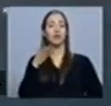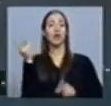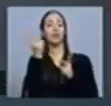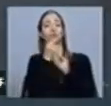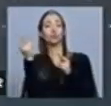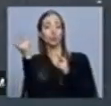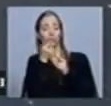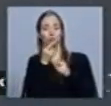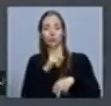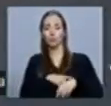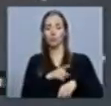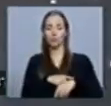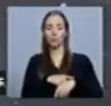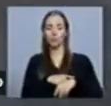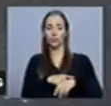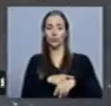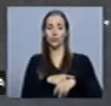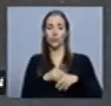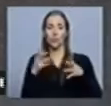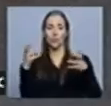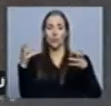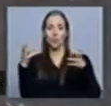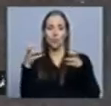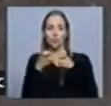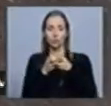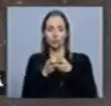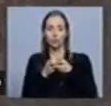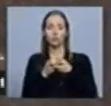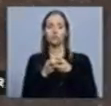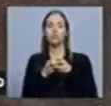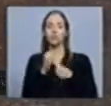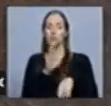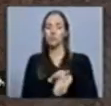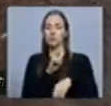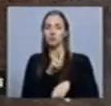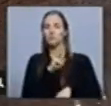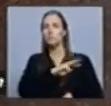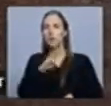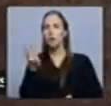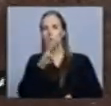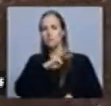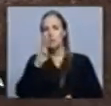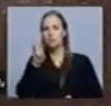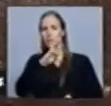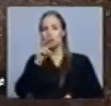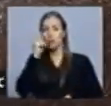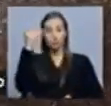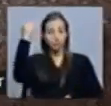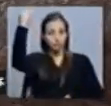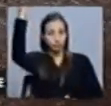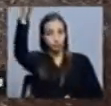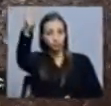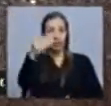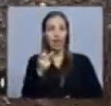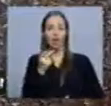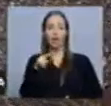num movimento de atração e, portanto, daqui a muitos milhares de milhões de anos, a Andrómeda, sendo mais